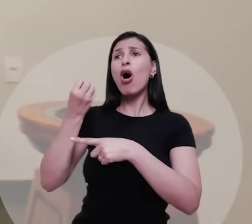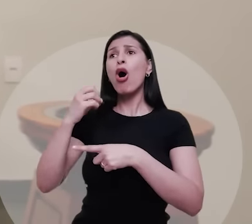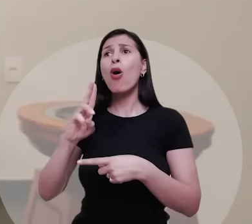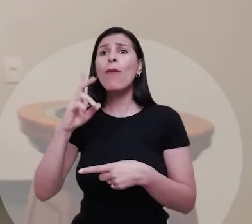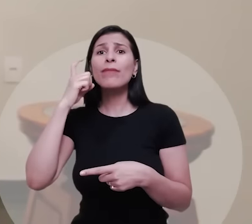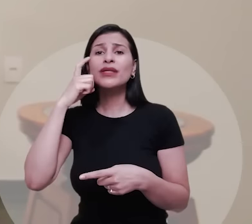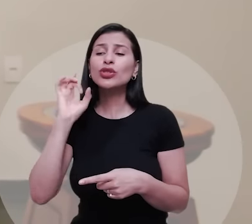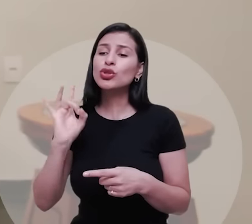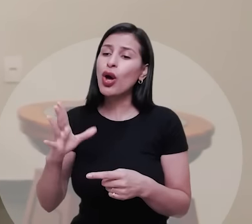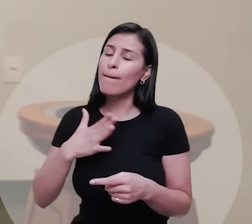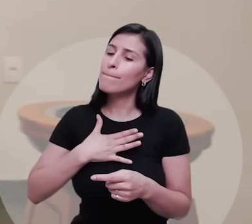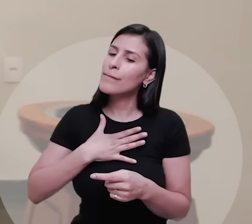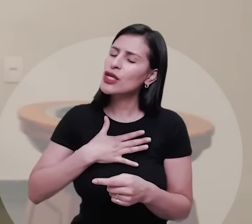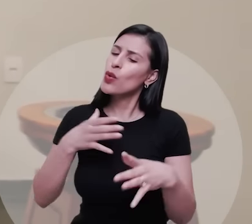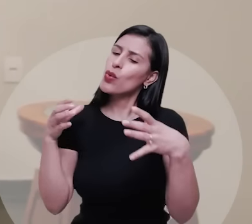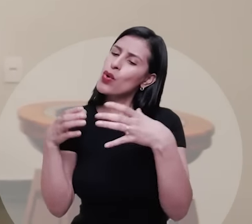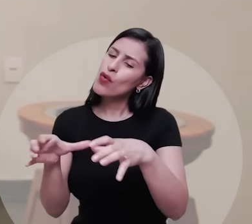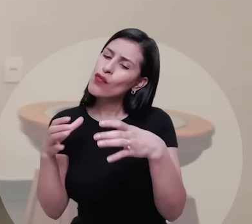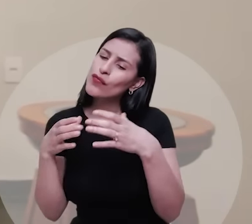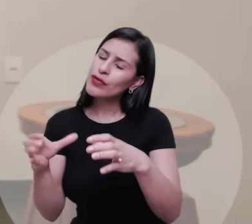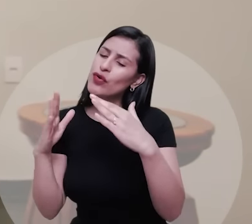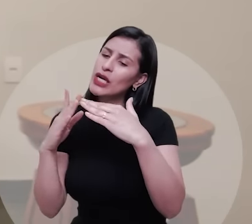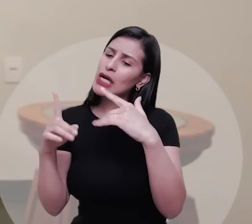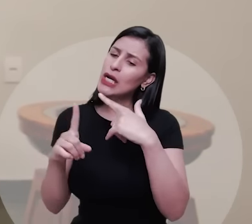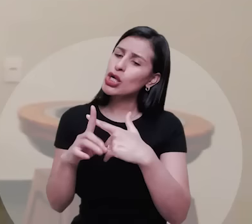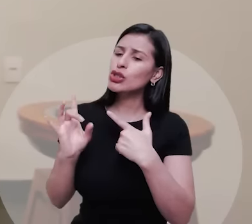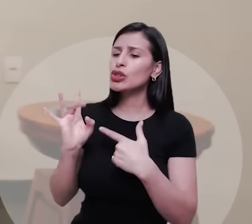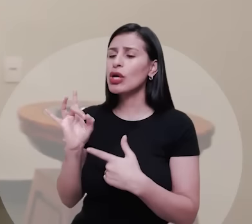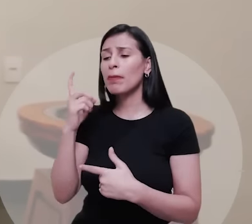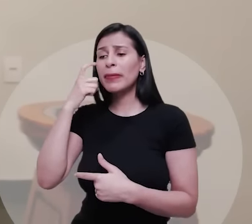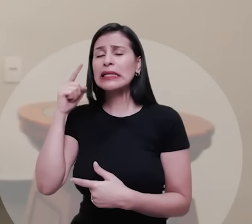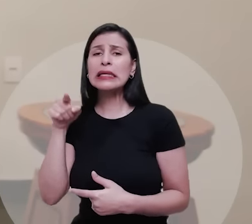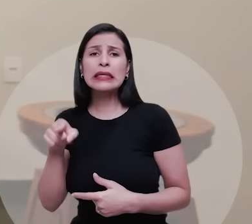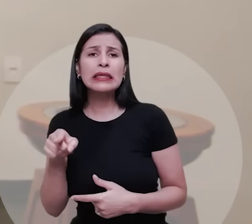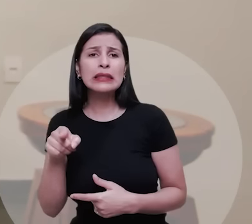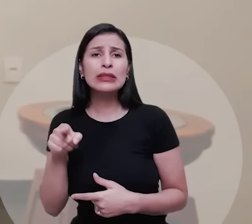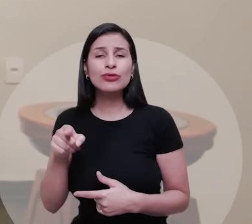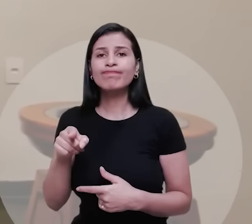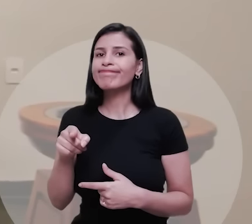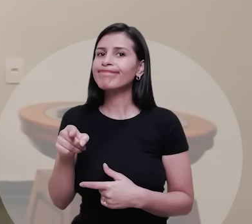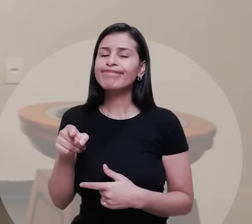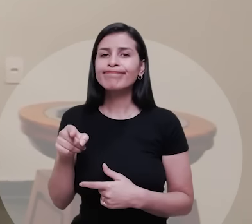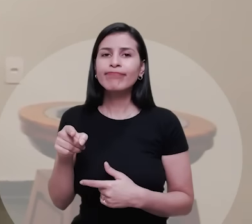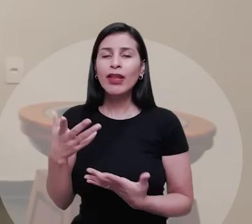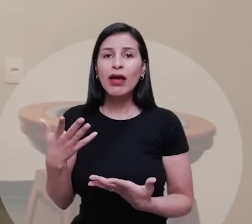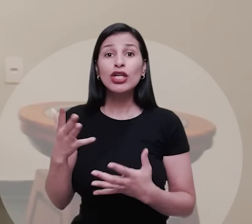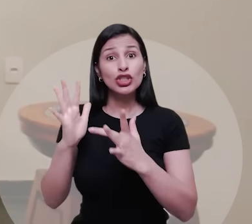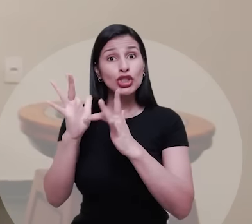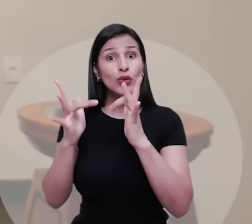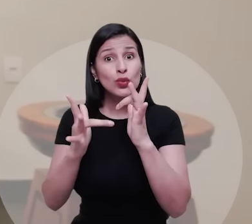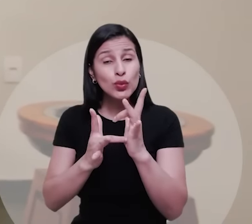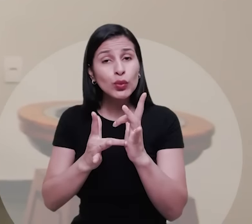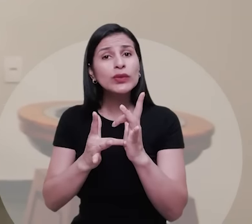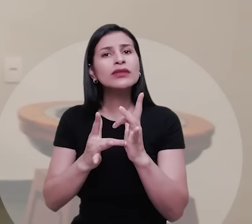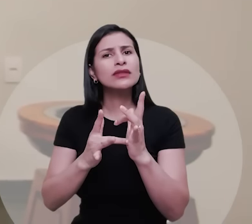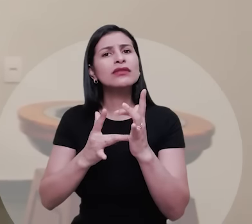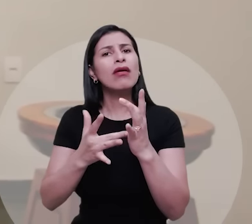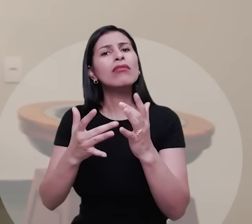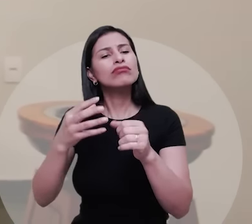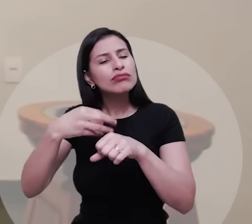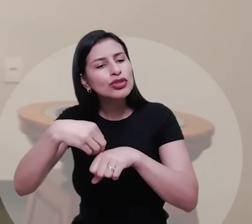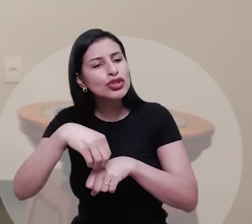igreja. Jesus está propondo uma nova realidade para Nicodemos e também para